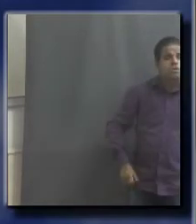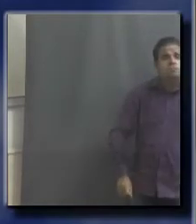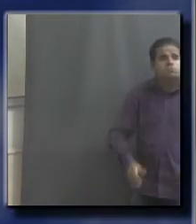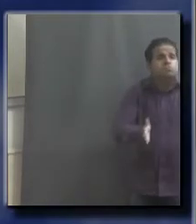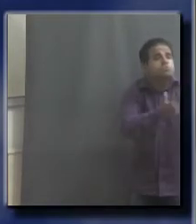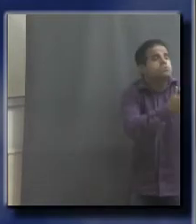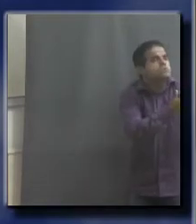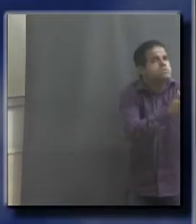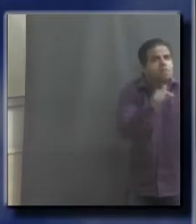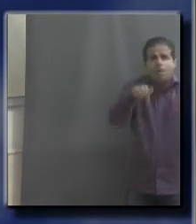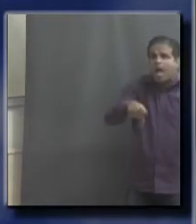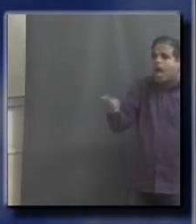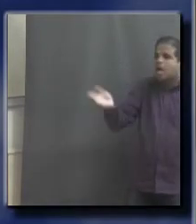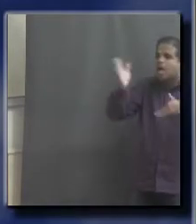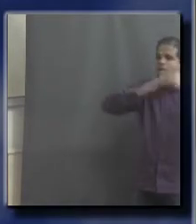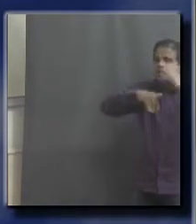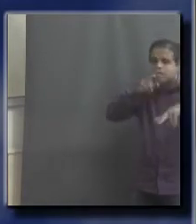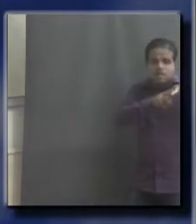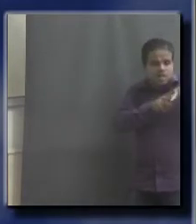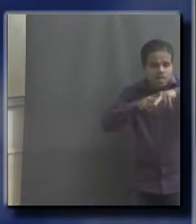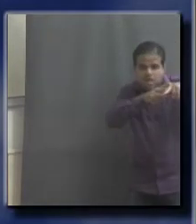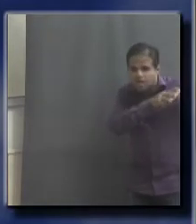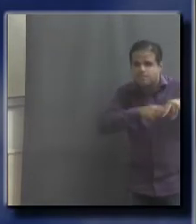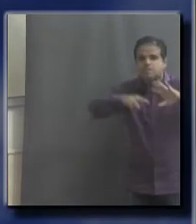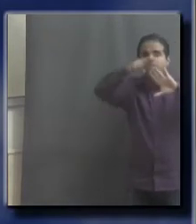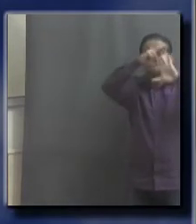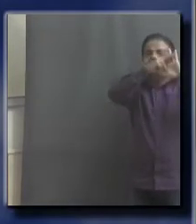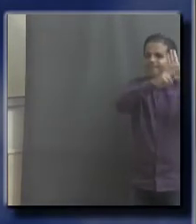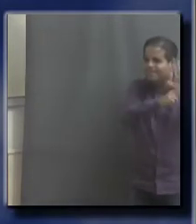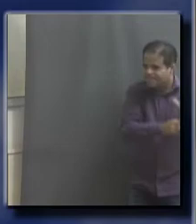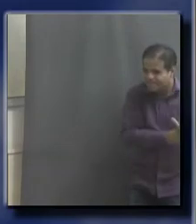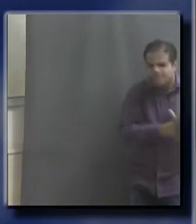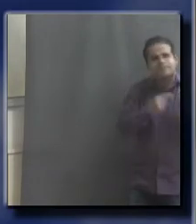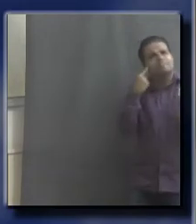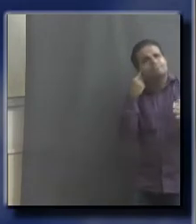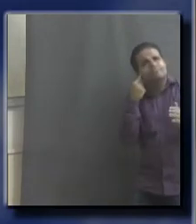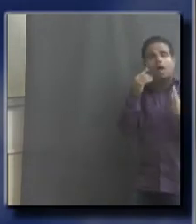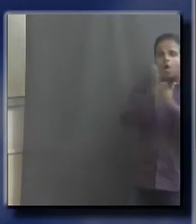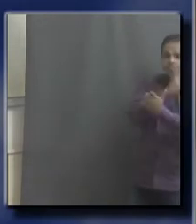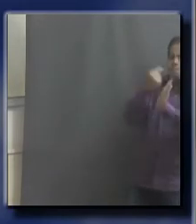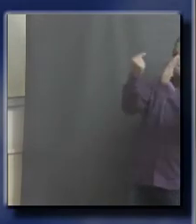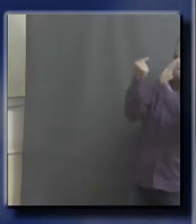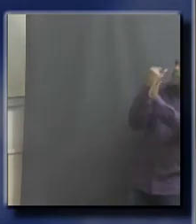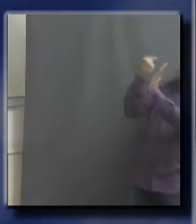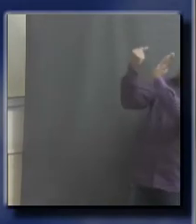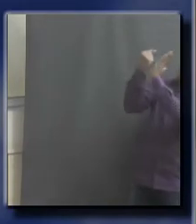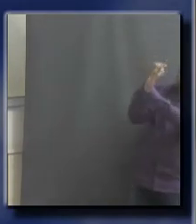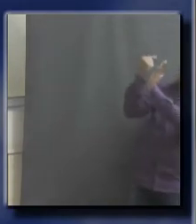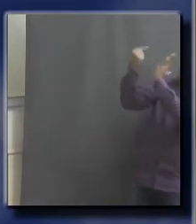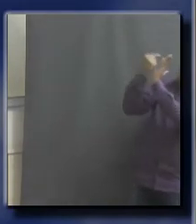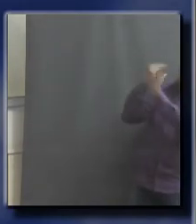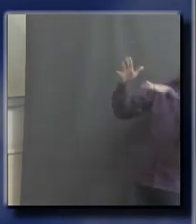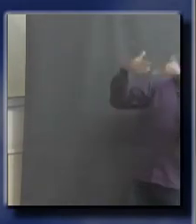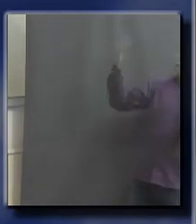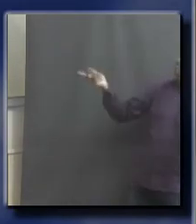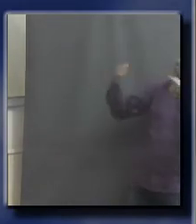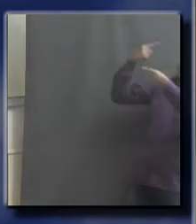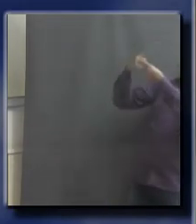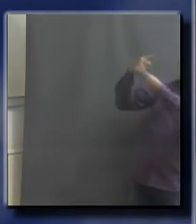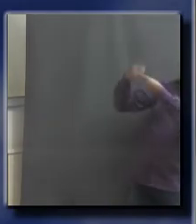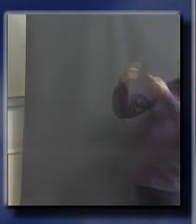propusemos esta ação de revisão das diretrizes. Isso é uma coisa que me perguntam muito, né? As